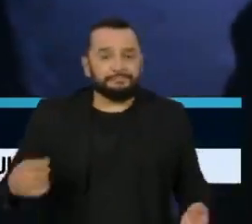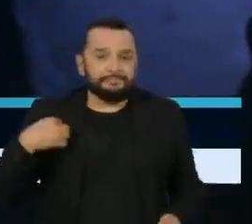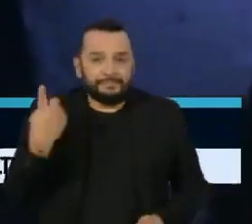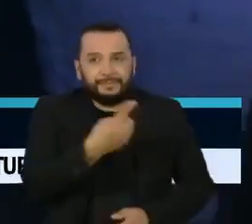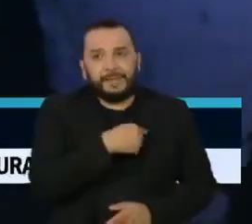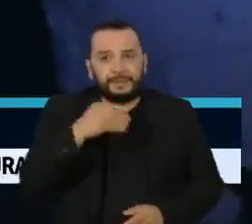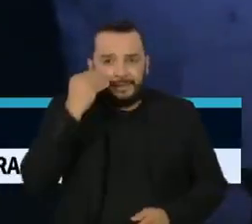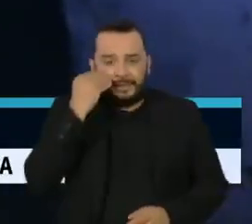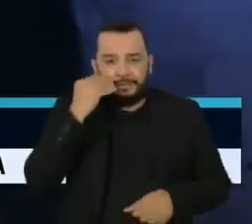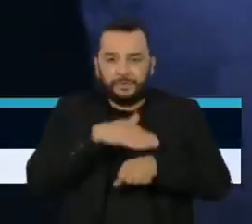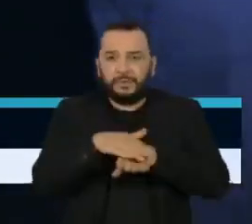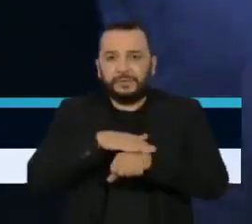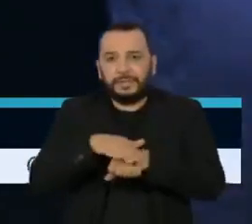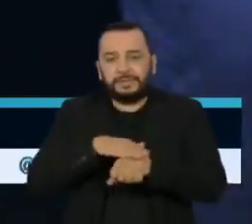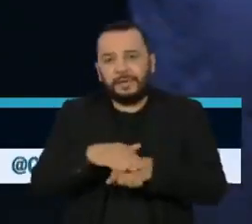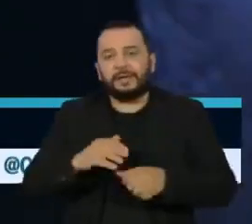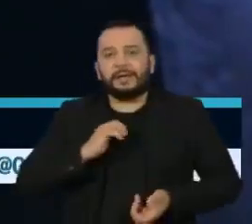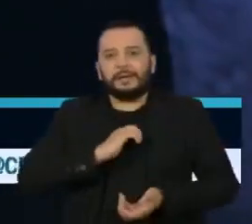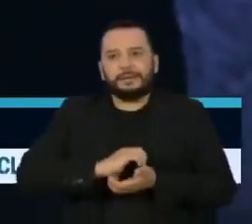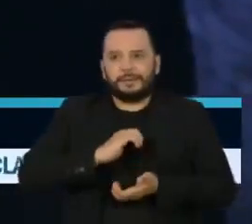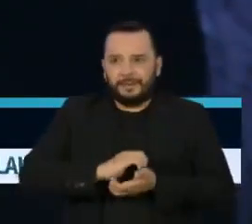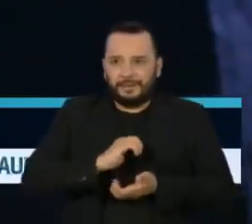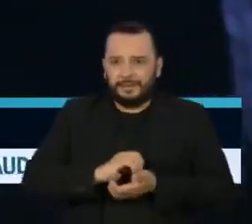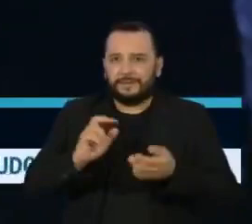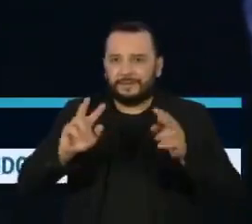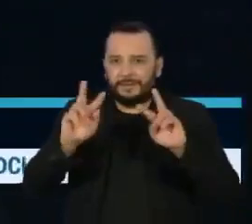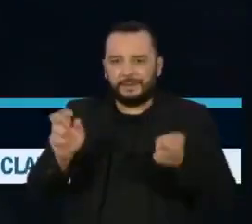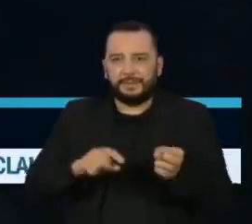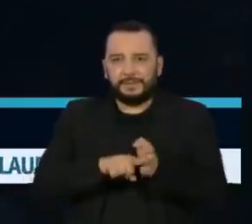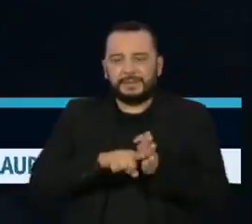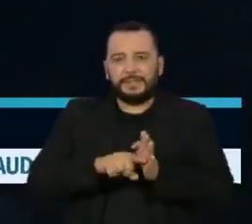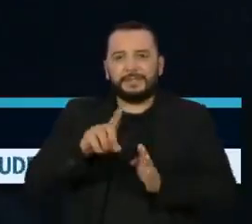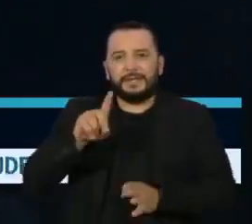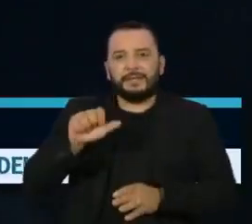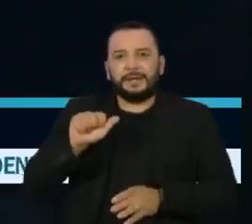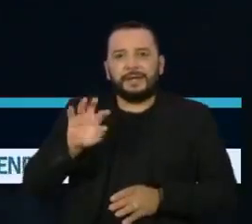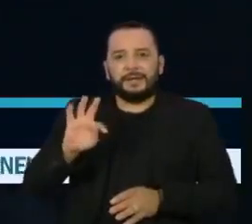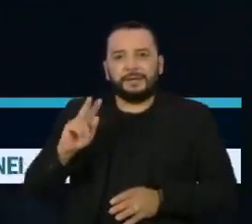tentamos falar com o Supremo Tribunal Federal sobre a pesquisa do Datafolha, mas não tivemos resposta.